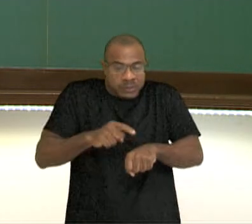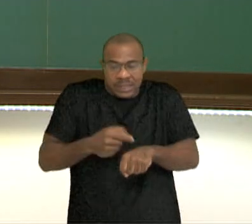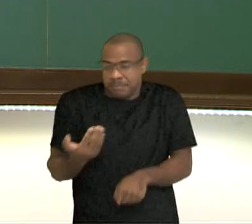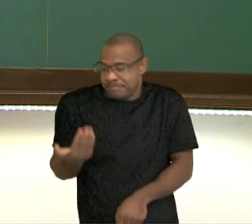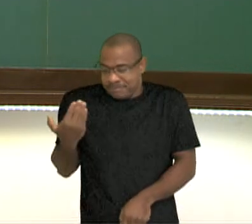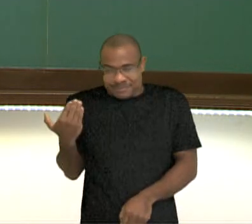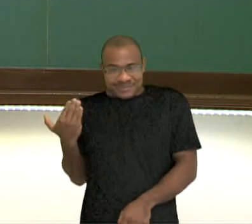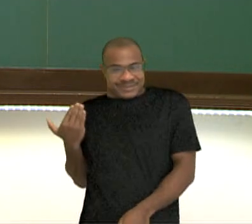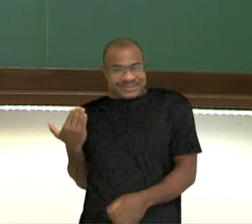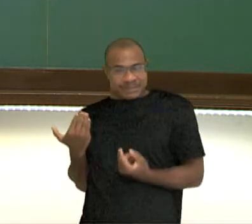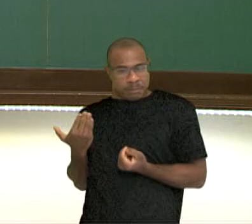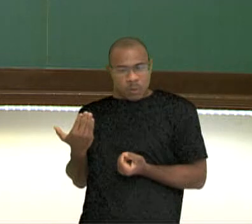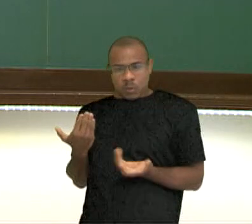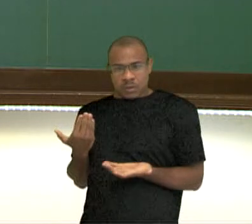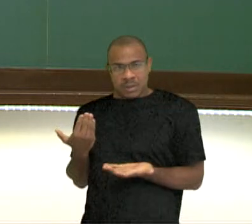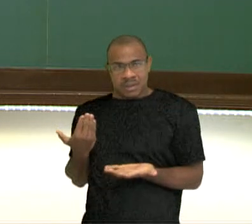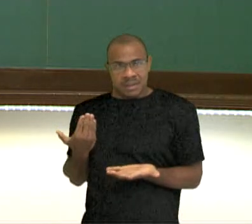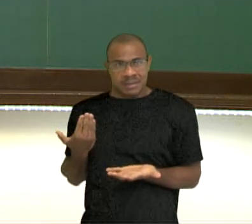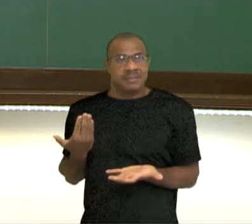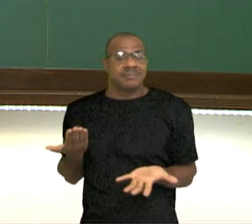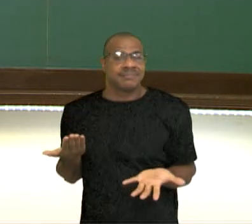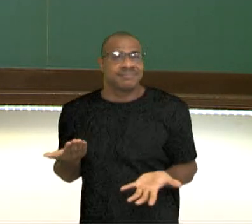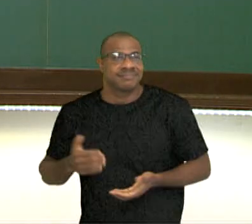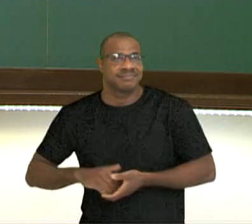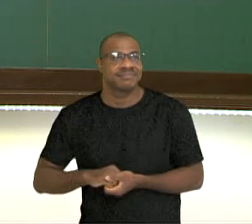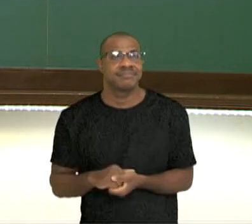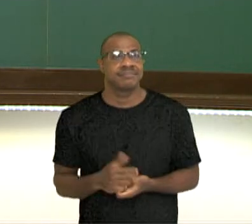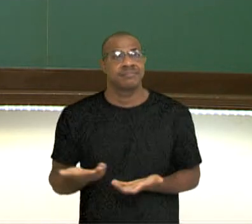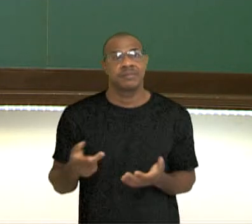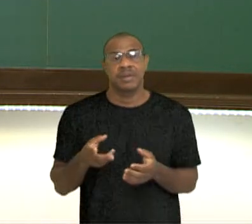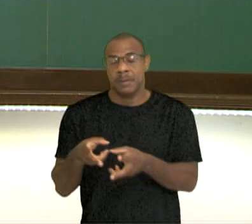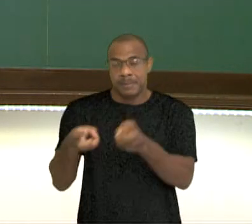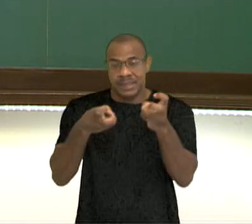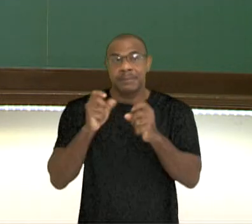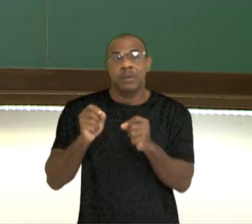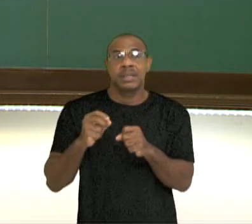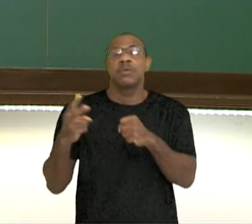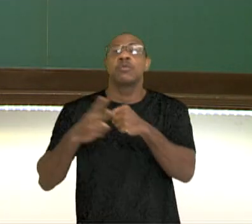sempre os verbos aqui, ó. Ok?